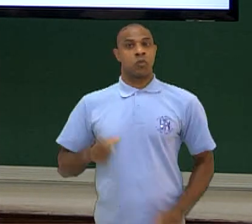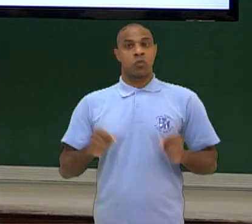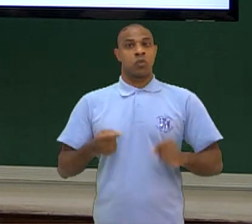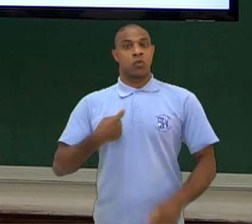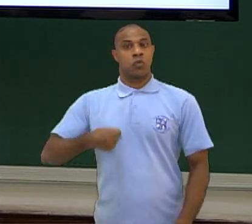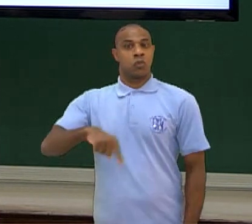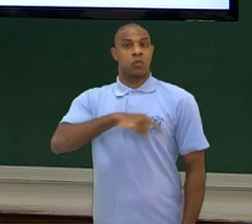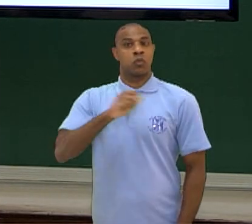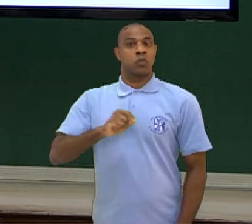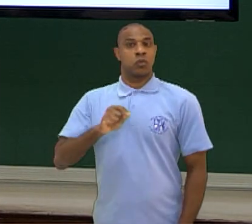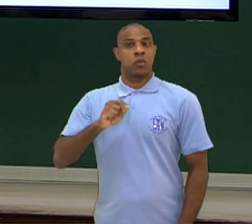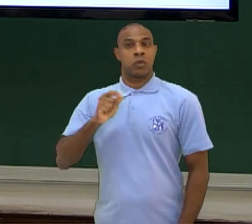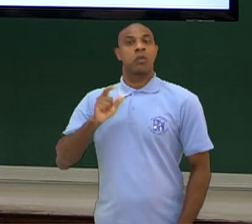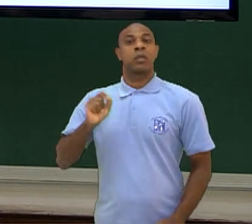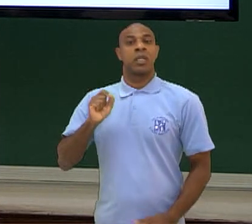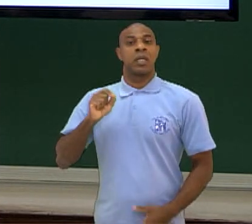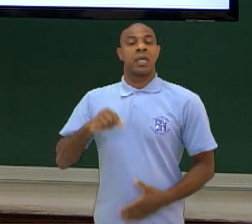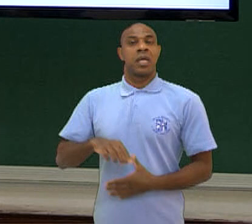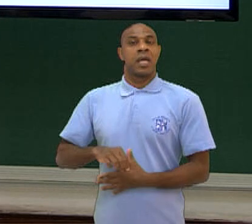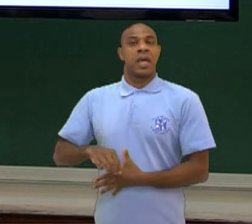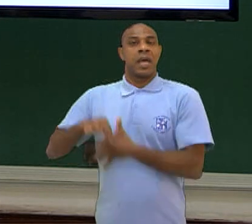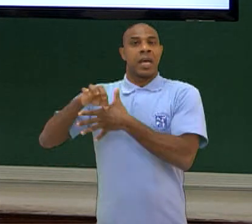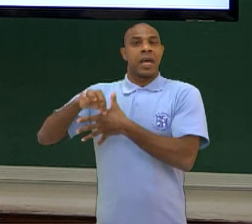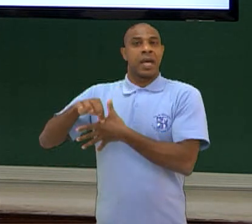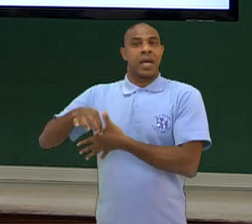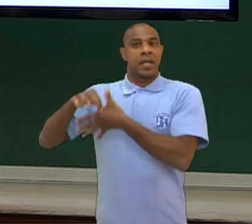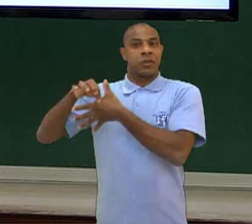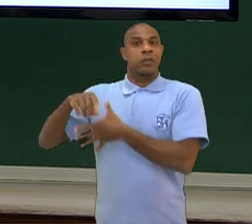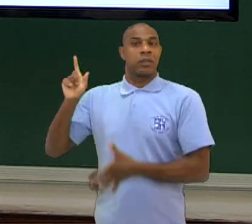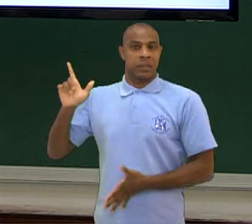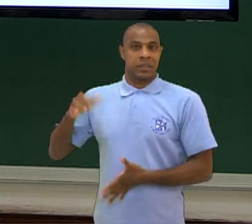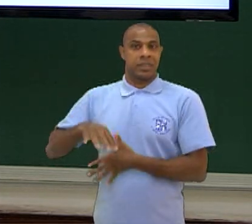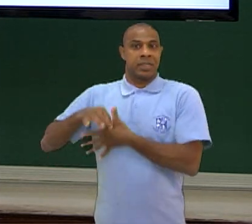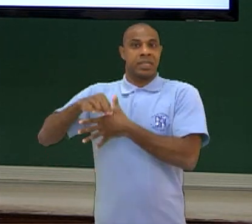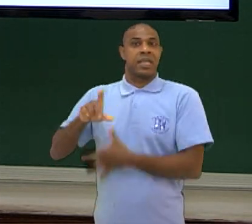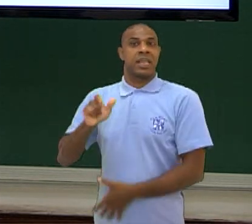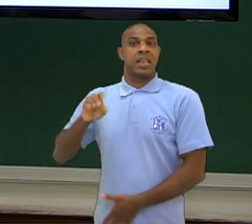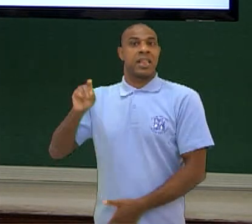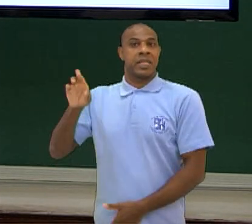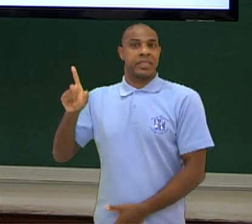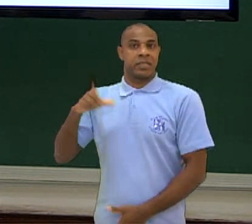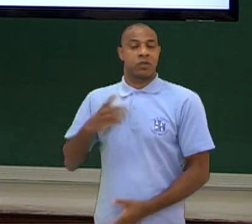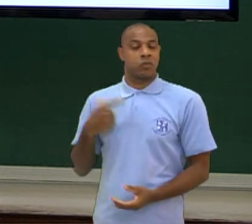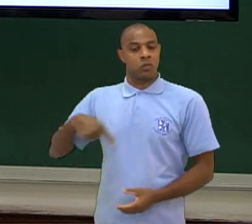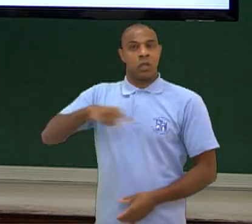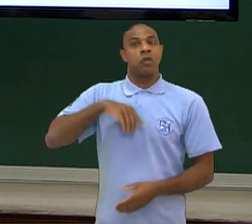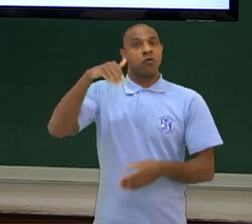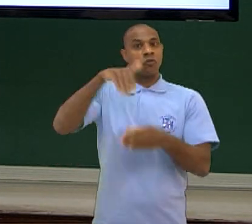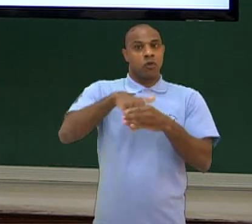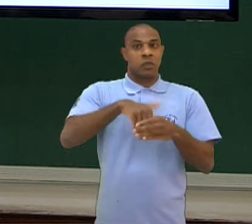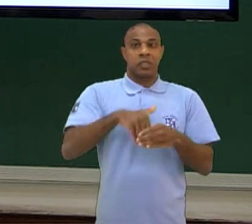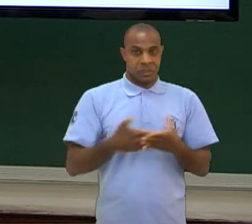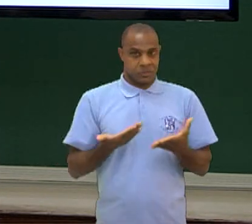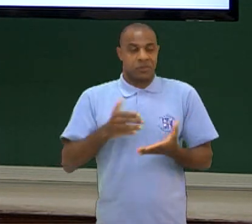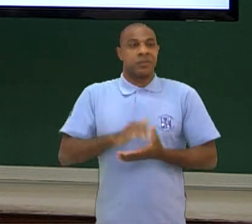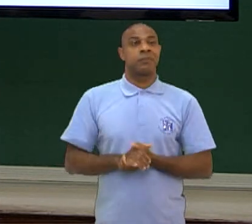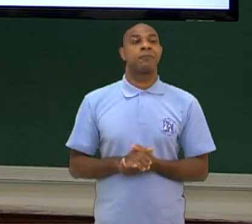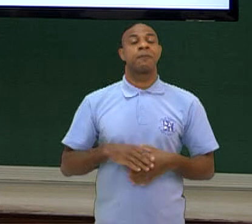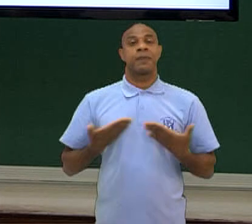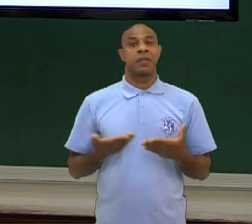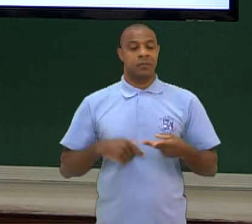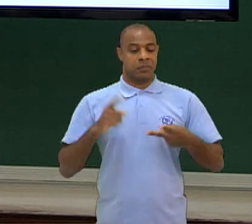nossos representantes. Nós votamos para que algumas pessoas nos representem. Segundo conceito,